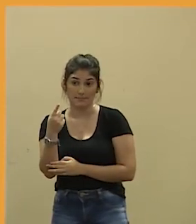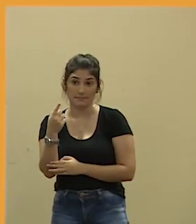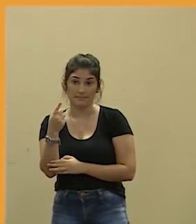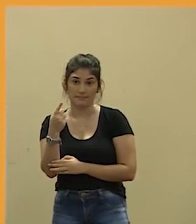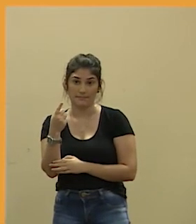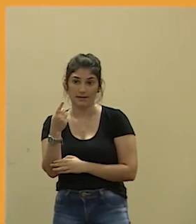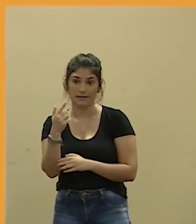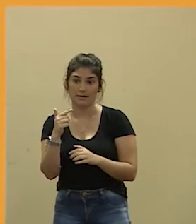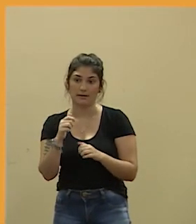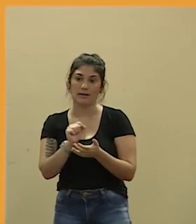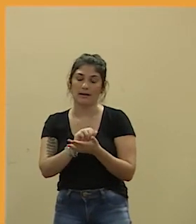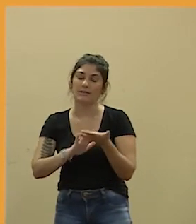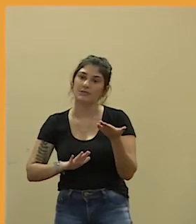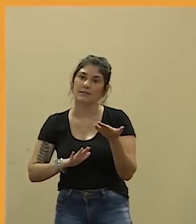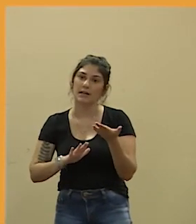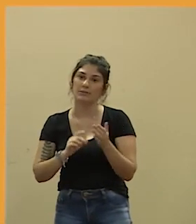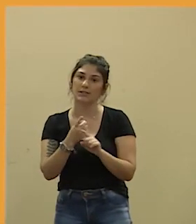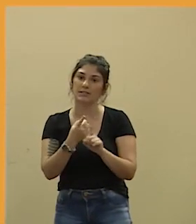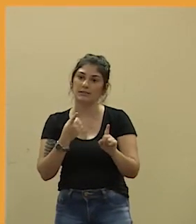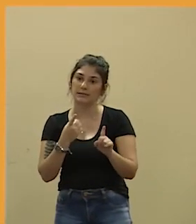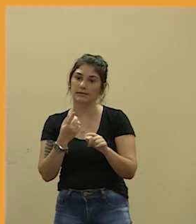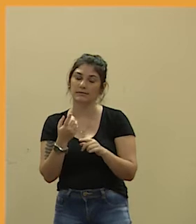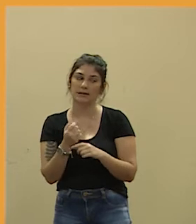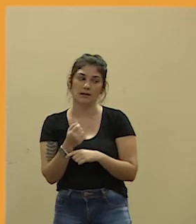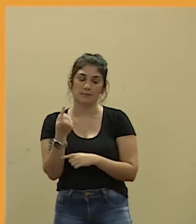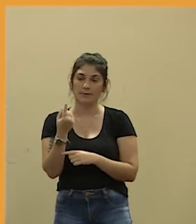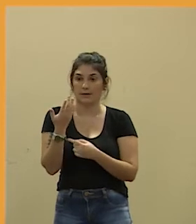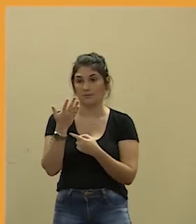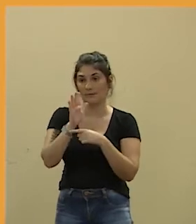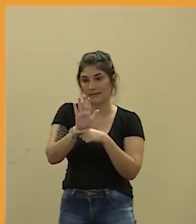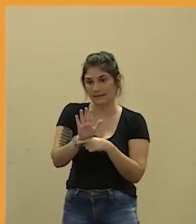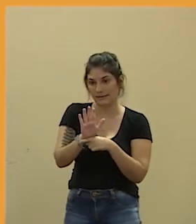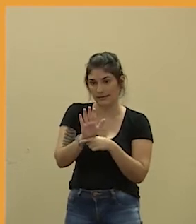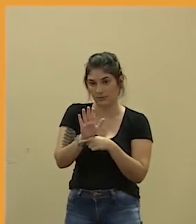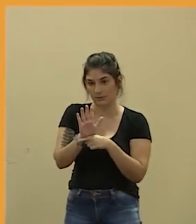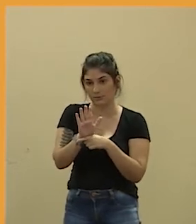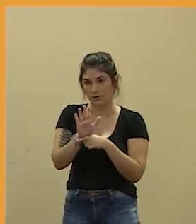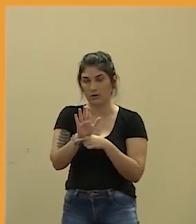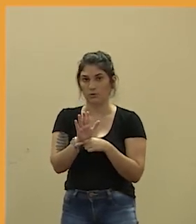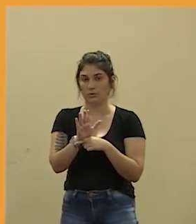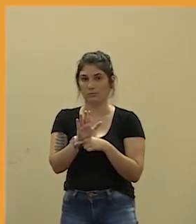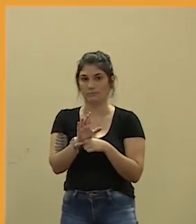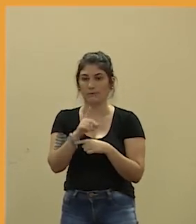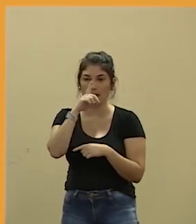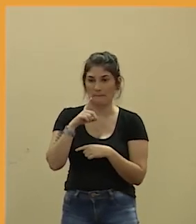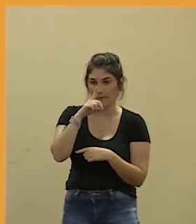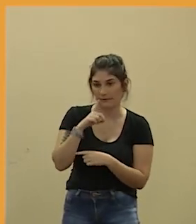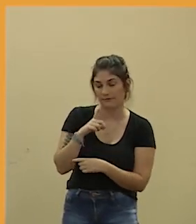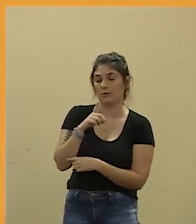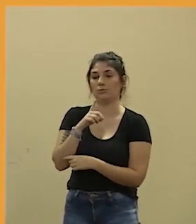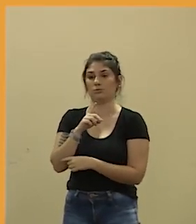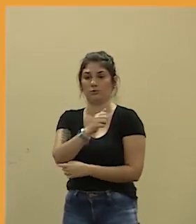cada aluno gravar um pequeno vídeo de apresentação e coloca na rede no tópico perfil do aluno assim em cada colega pode checar